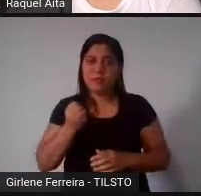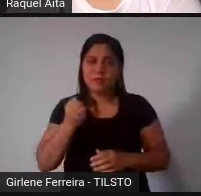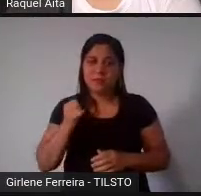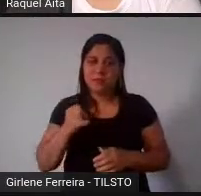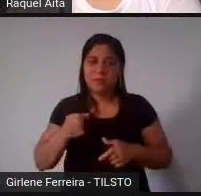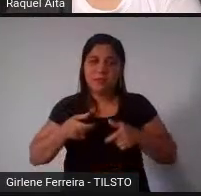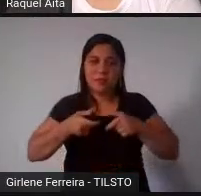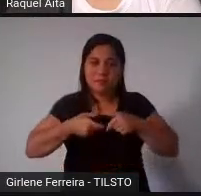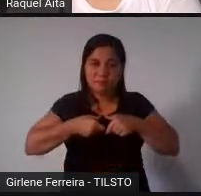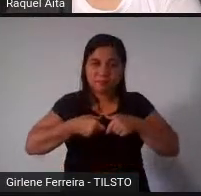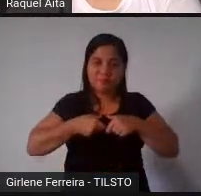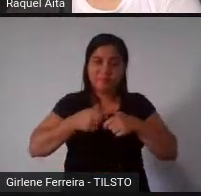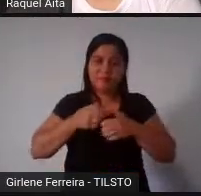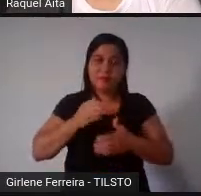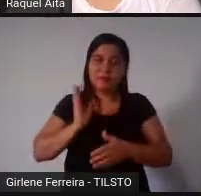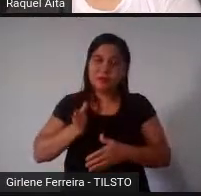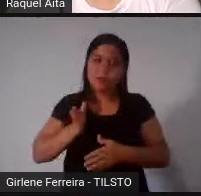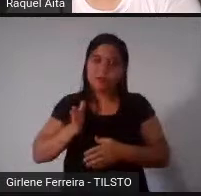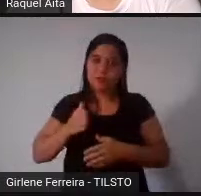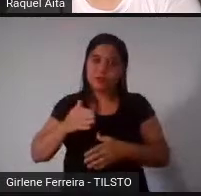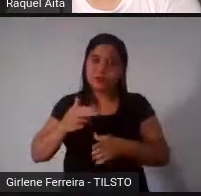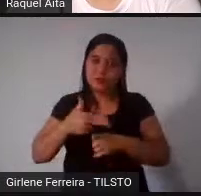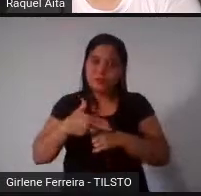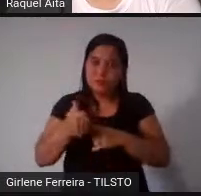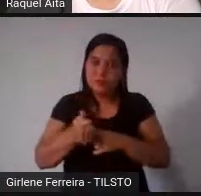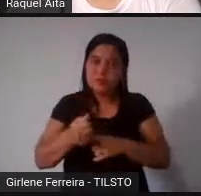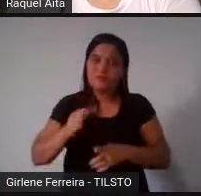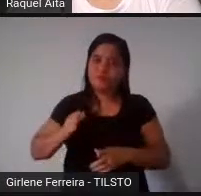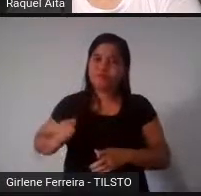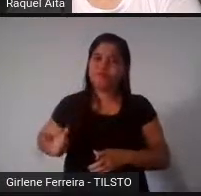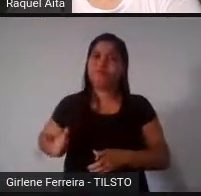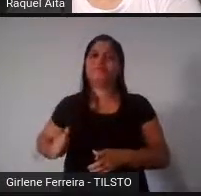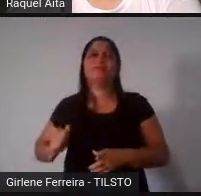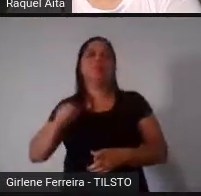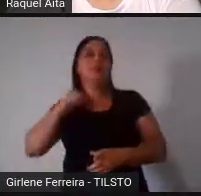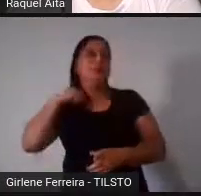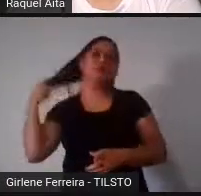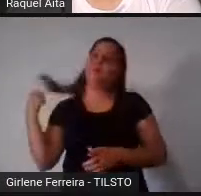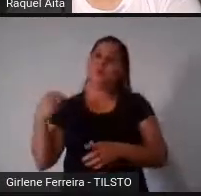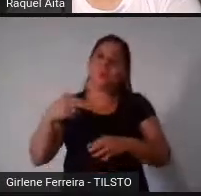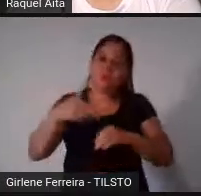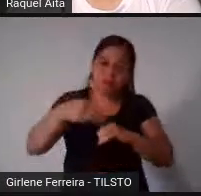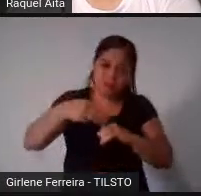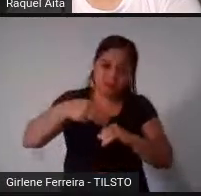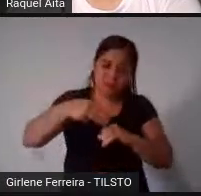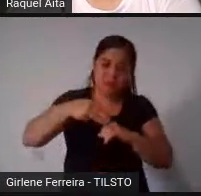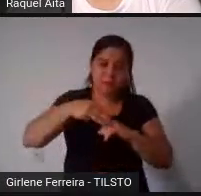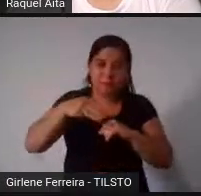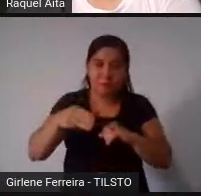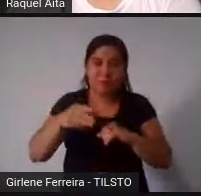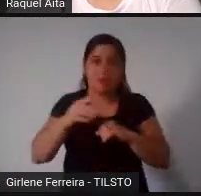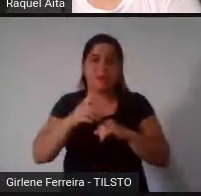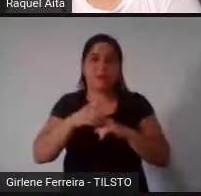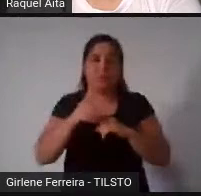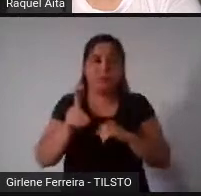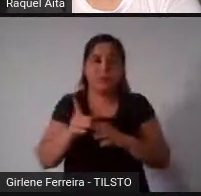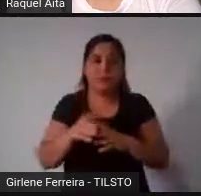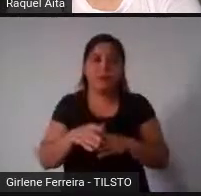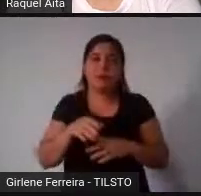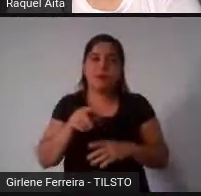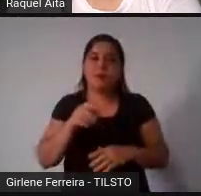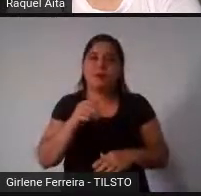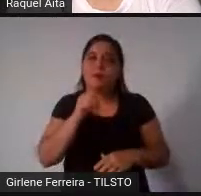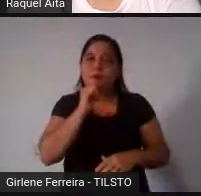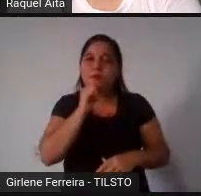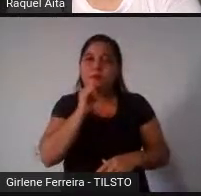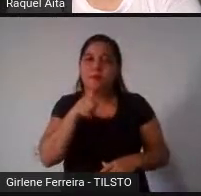entra na listagem de que você acaba recebendo bolsas. Durante, como a Bruna está falando, que ela hoje, a aluna do primeiro ano do